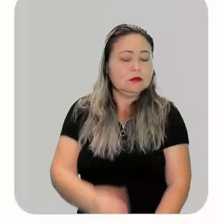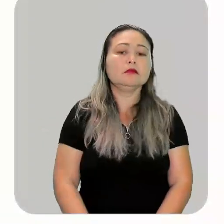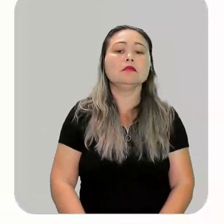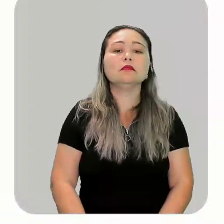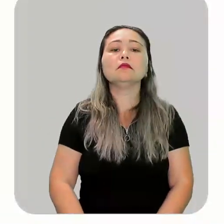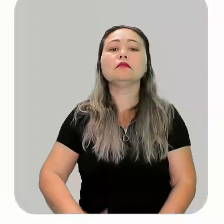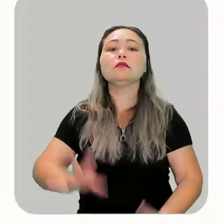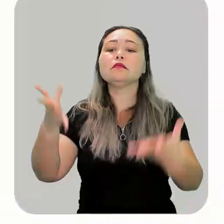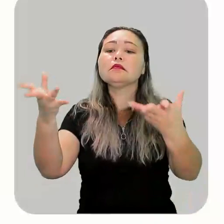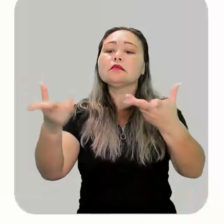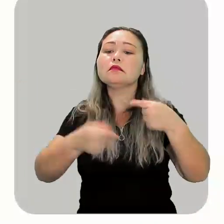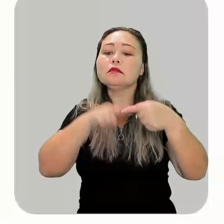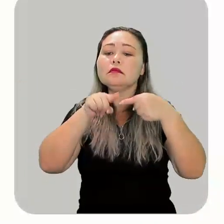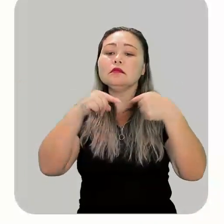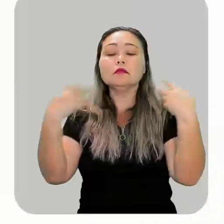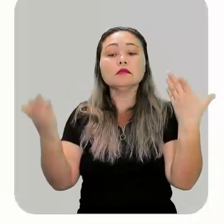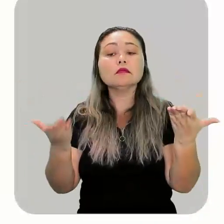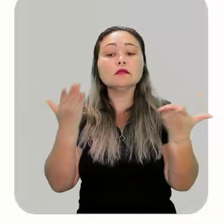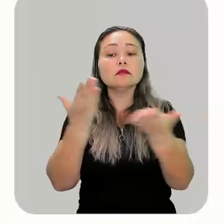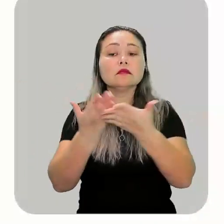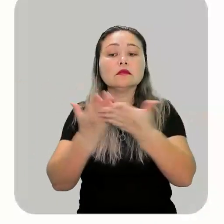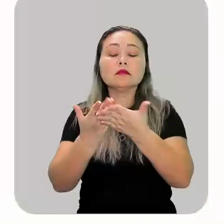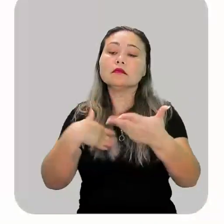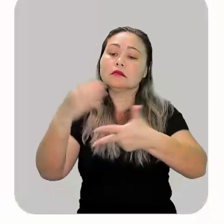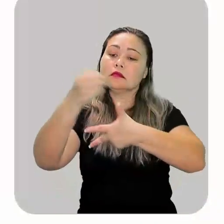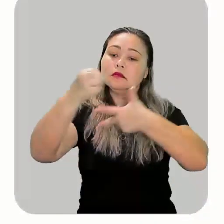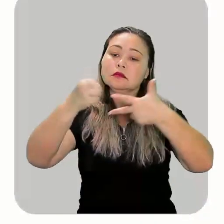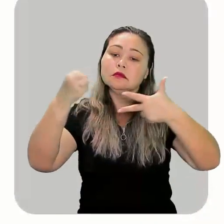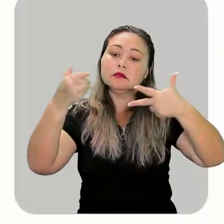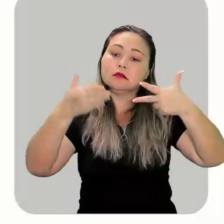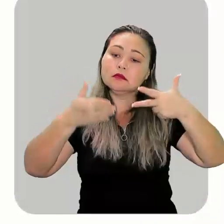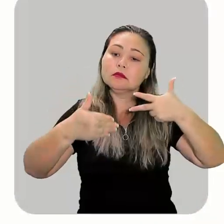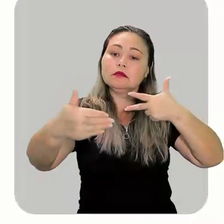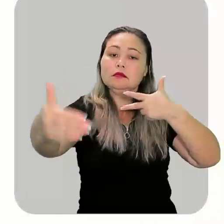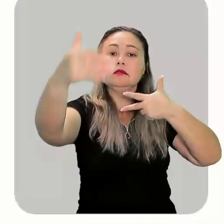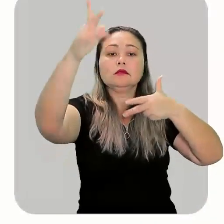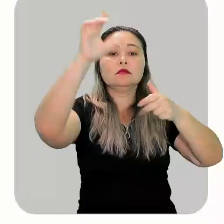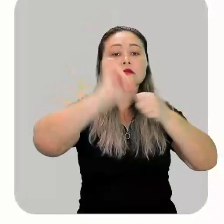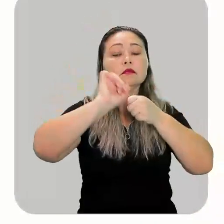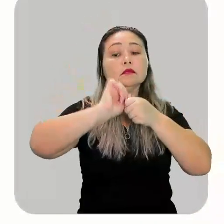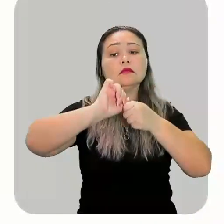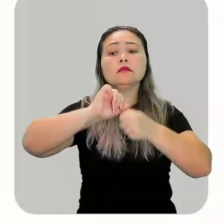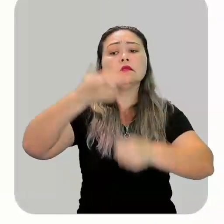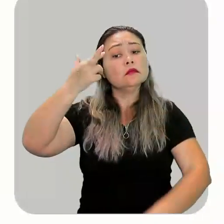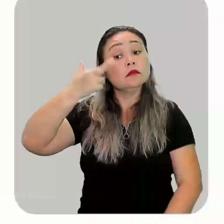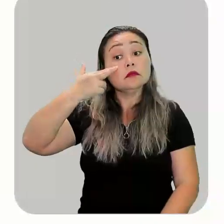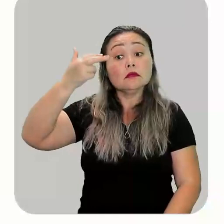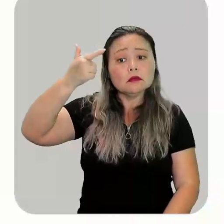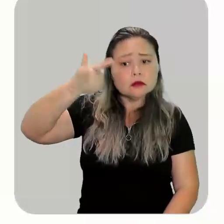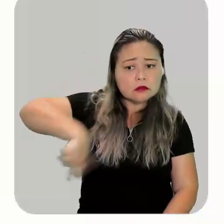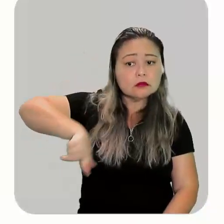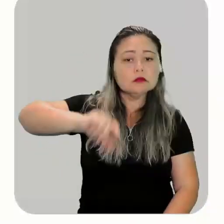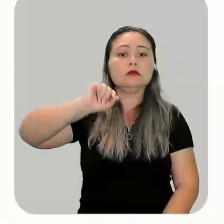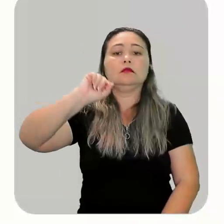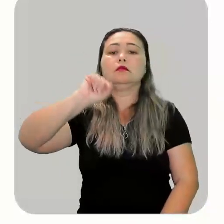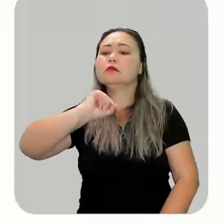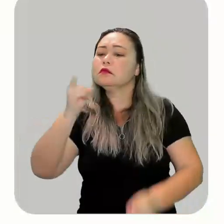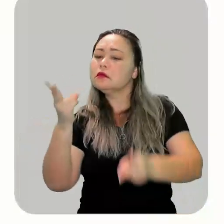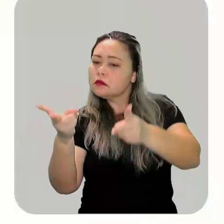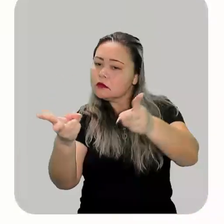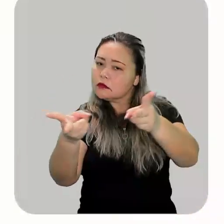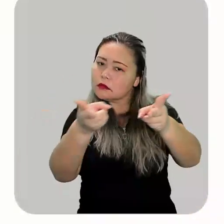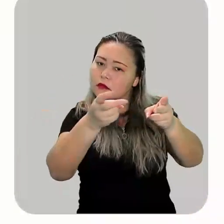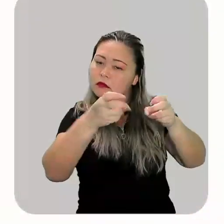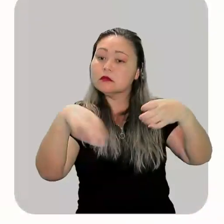E as habilidades para essa aula do Super Enem ativar? Rever e reconhecer as